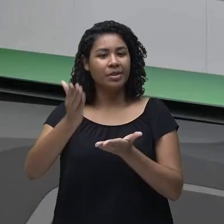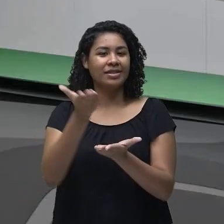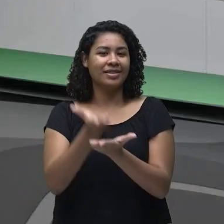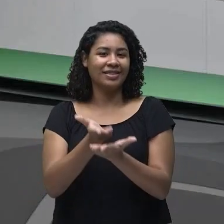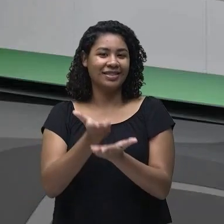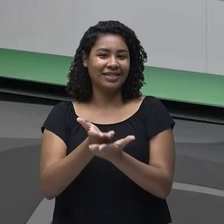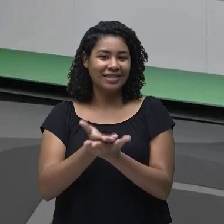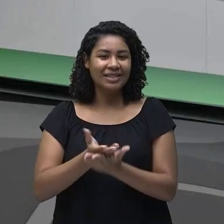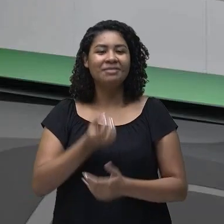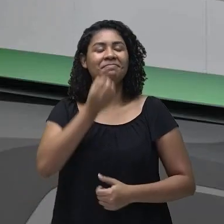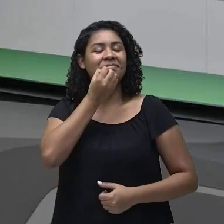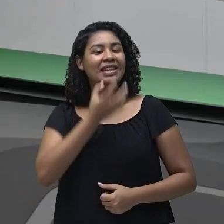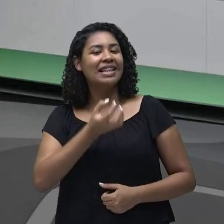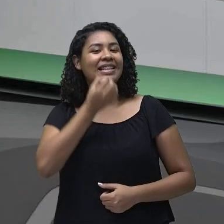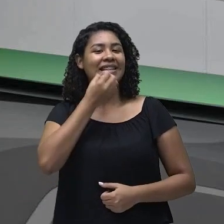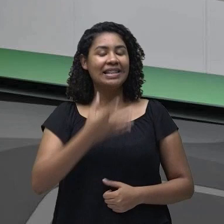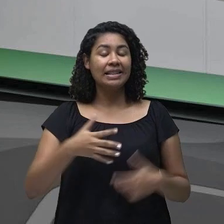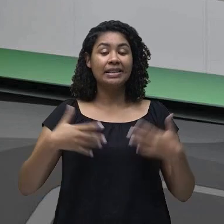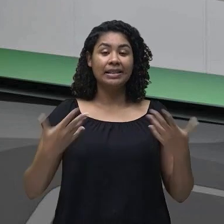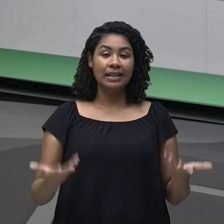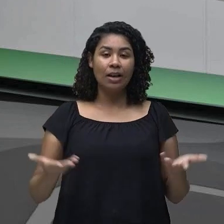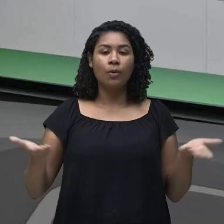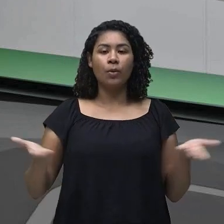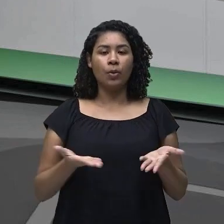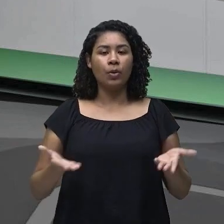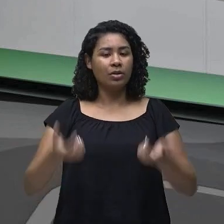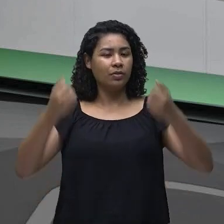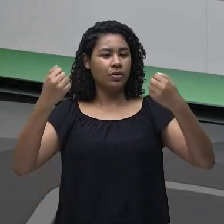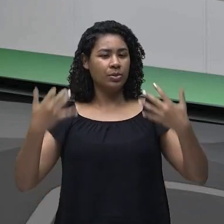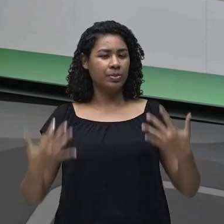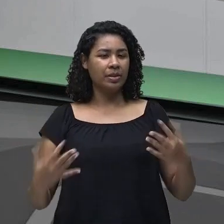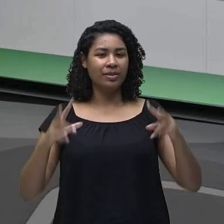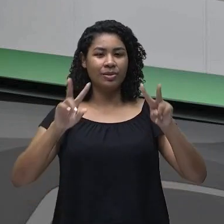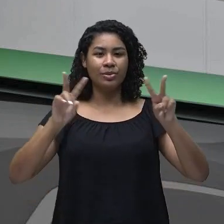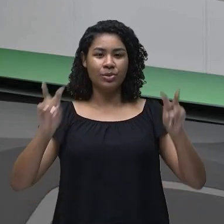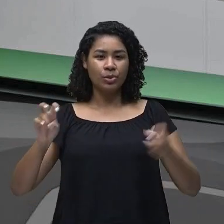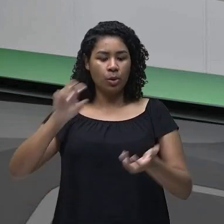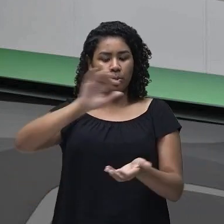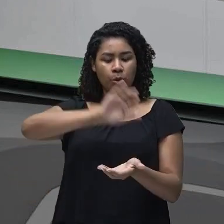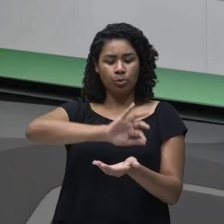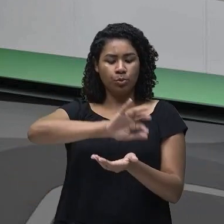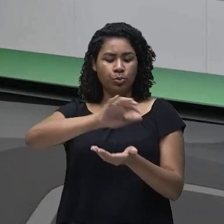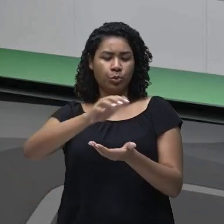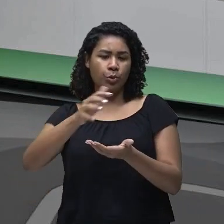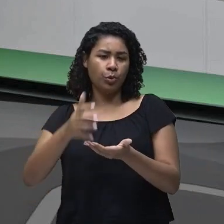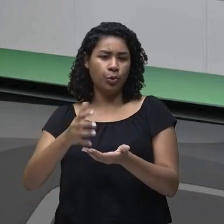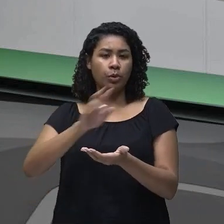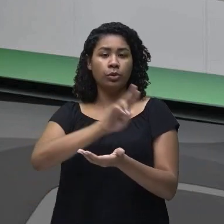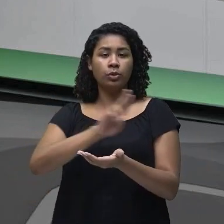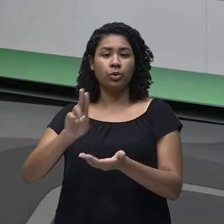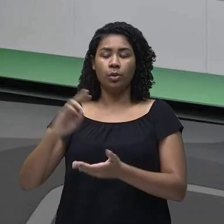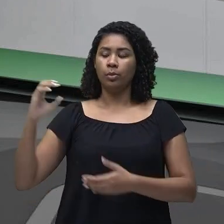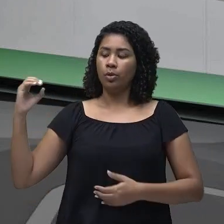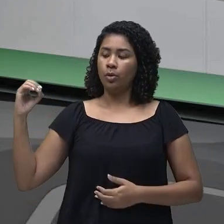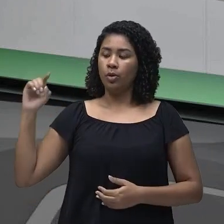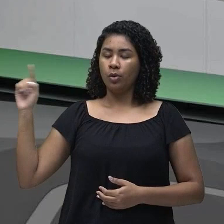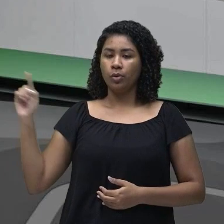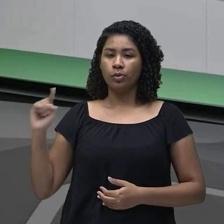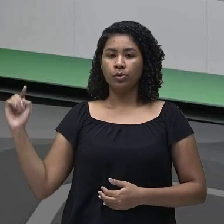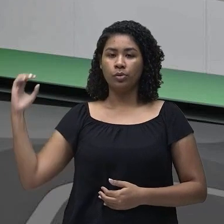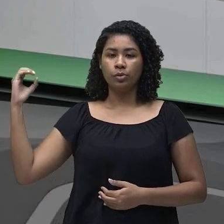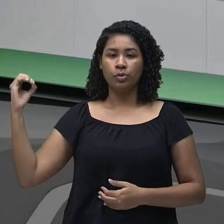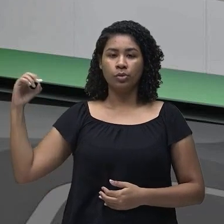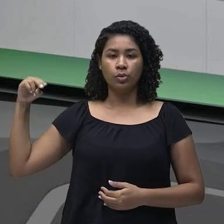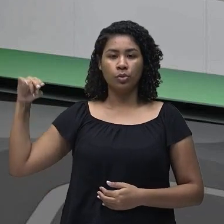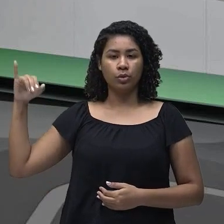Muito bem, então vamos falar aí sobre a camada de ozônio, que é o assunto da nossa aula de hoje. A gente vai estudar